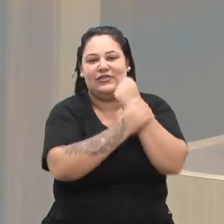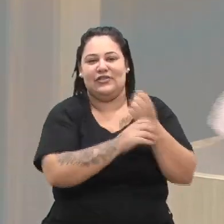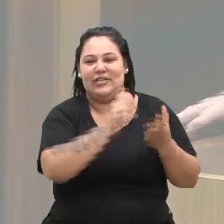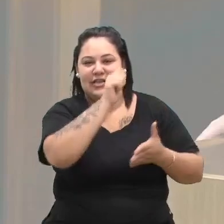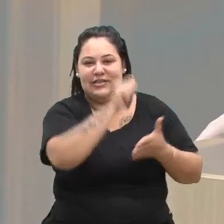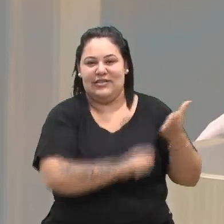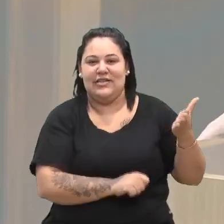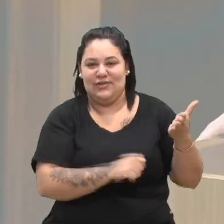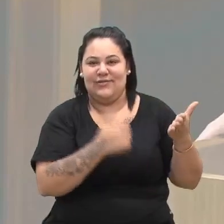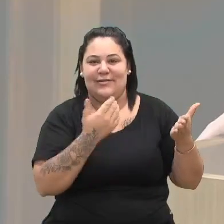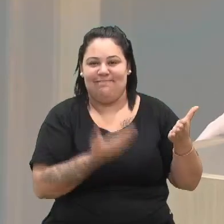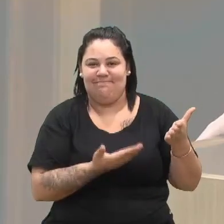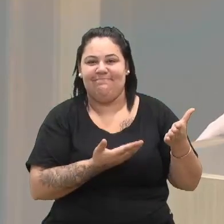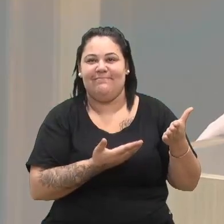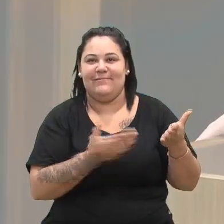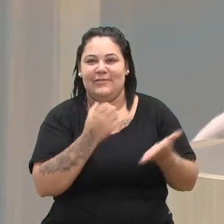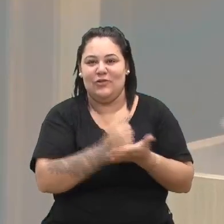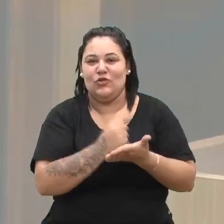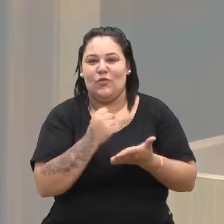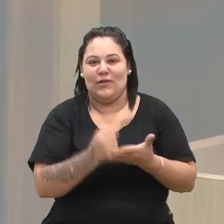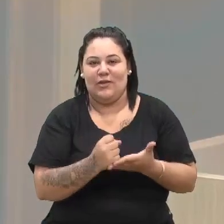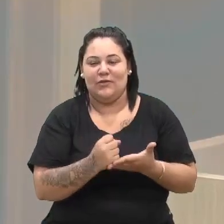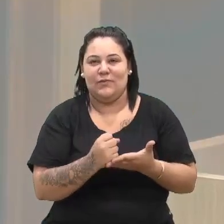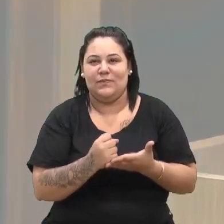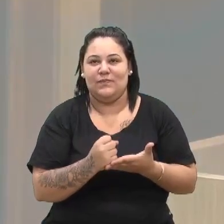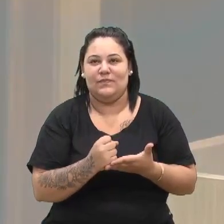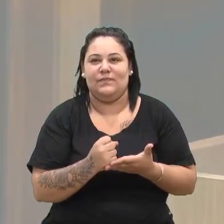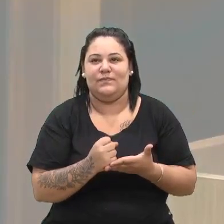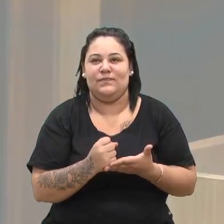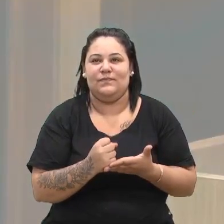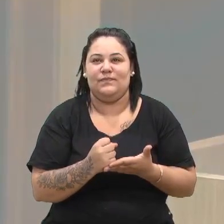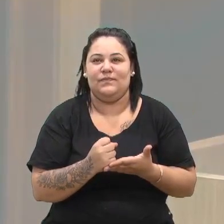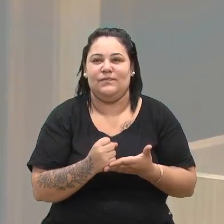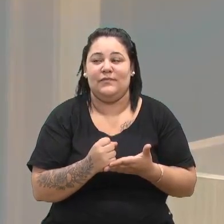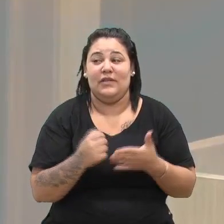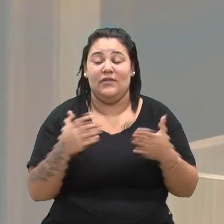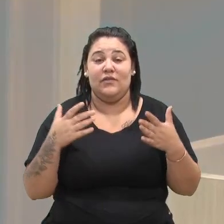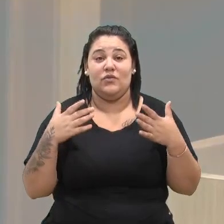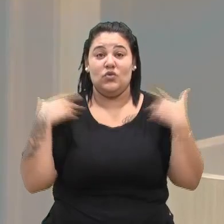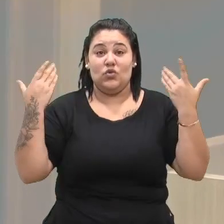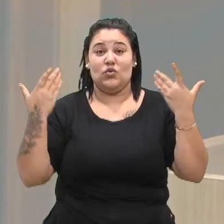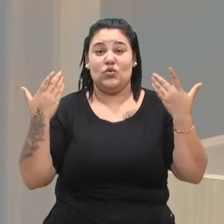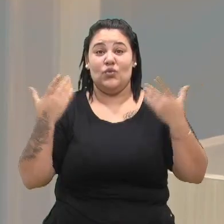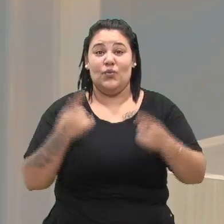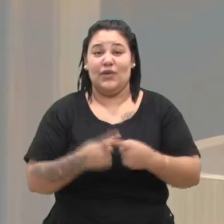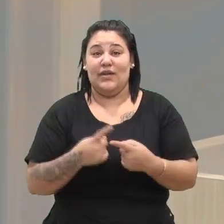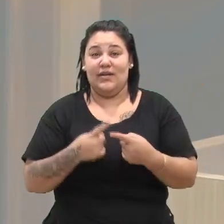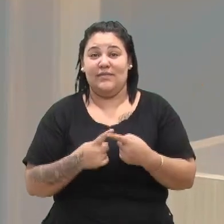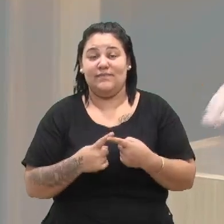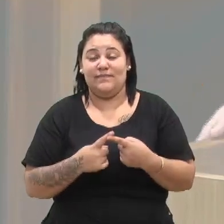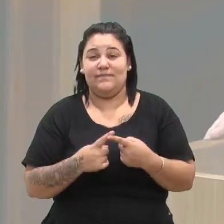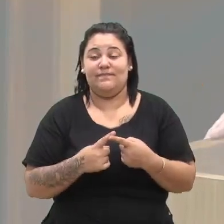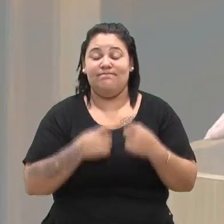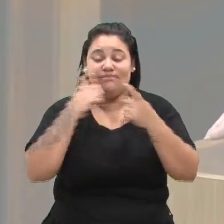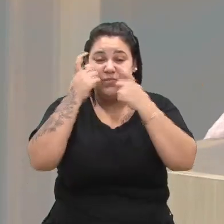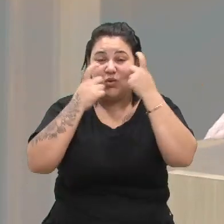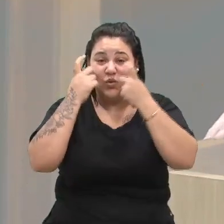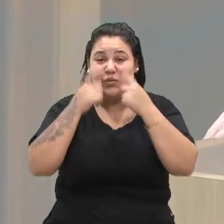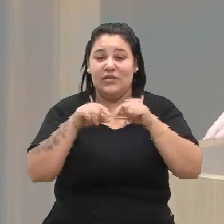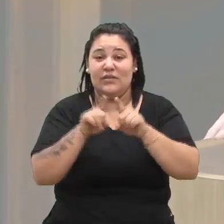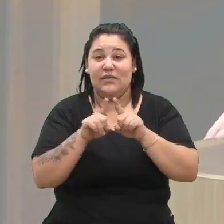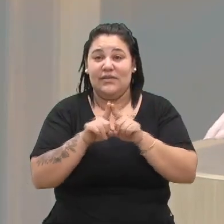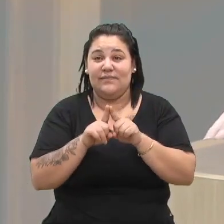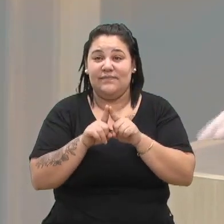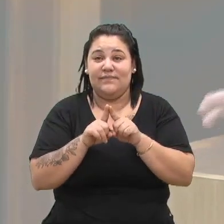de repente, desses contratos. Isso é um motivo que nos assusta bastante e nos preocupa e faz